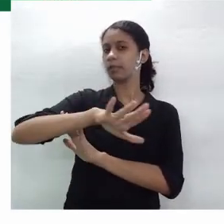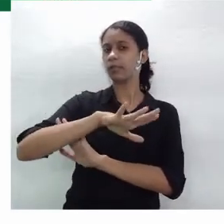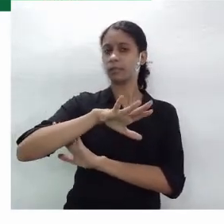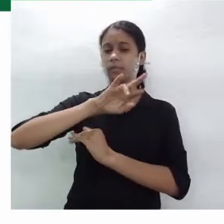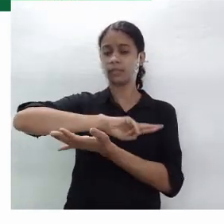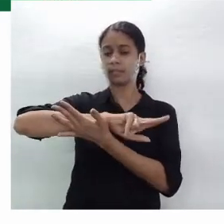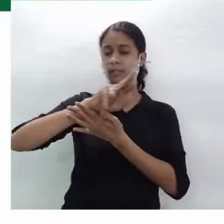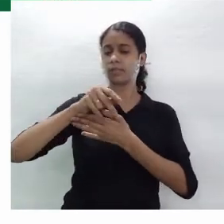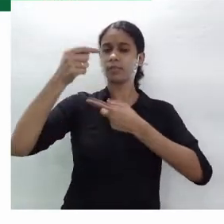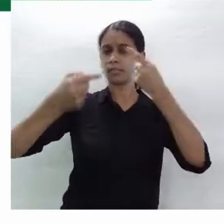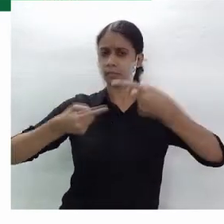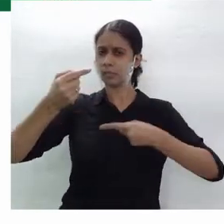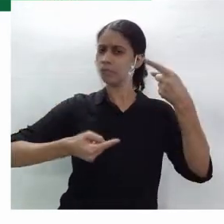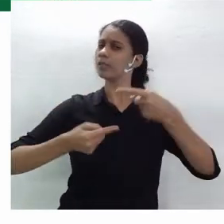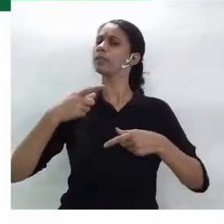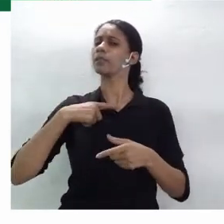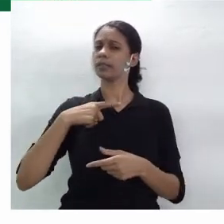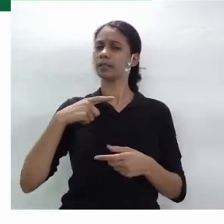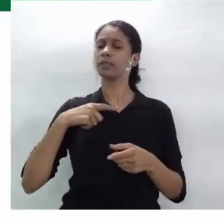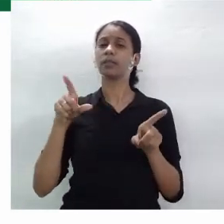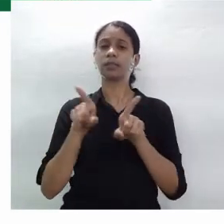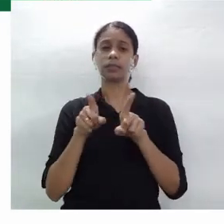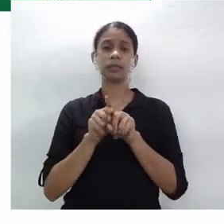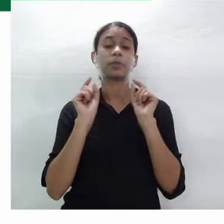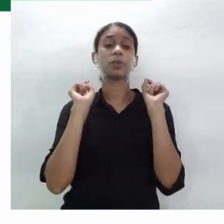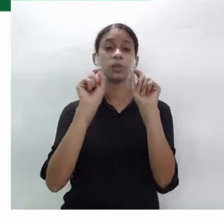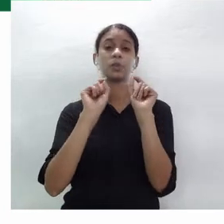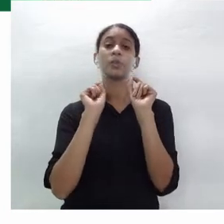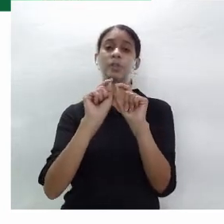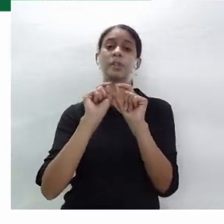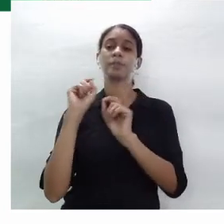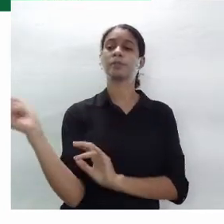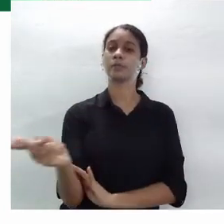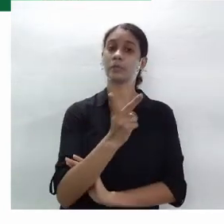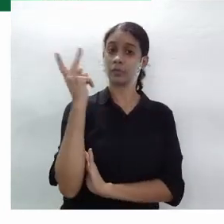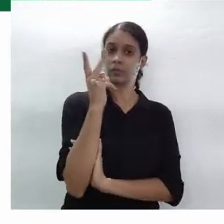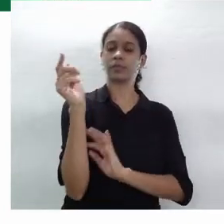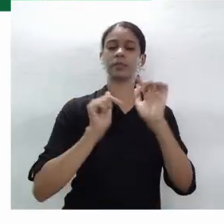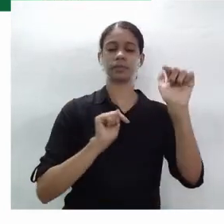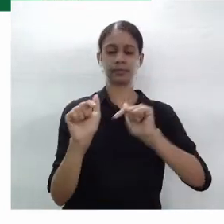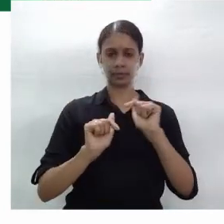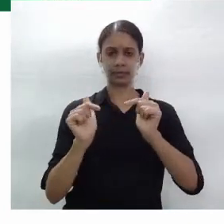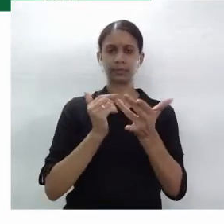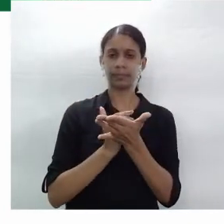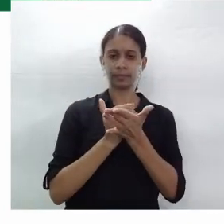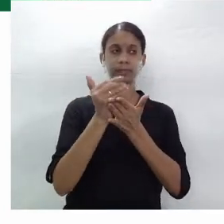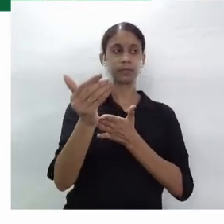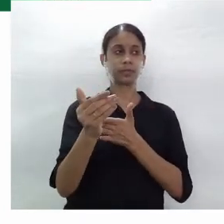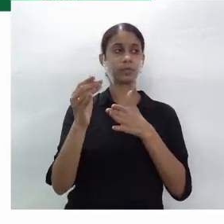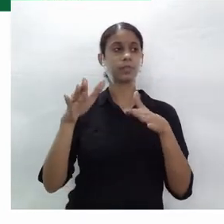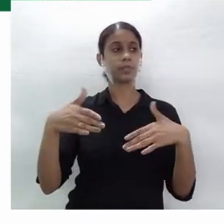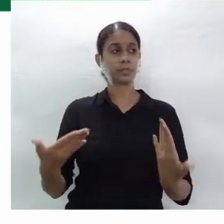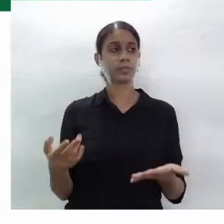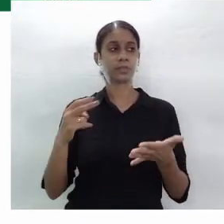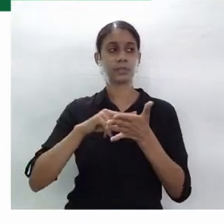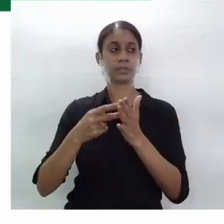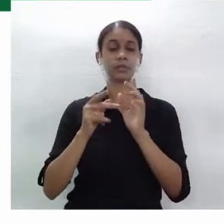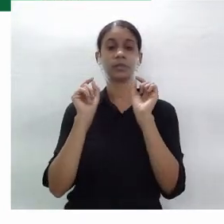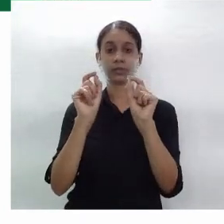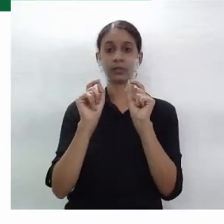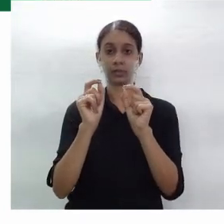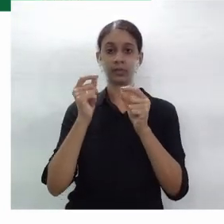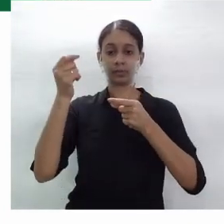pluralismo político que está no quinto. Aí nós temos também os valores do trabalho e da livre iniciativa, ou seja, o